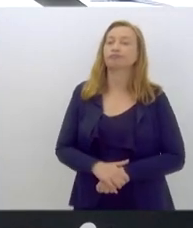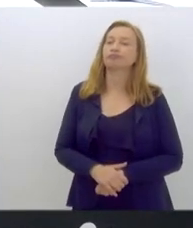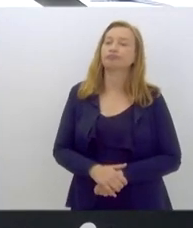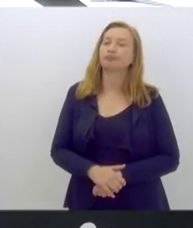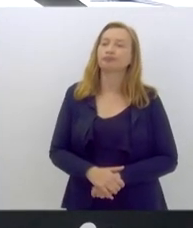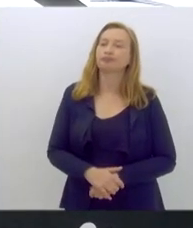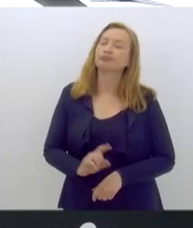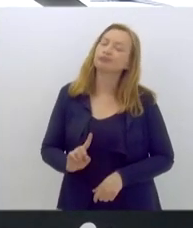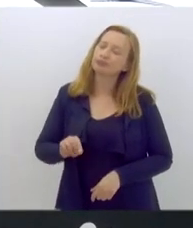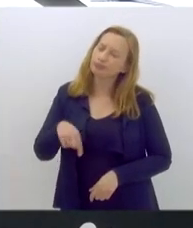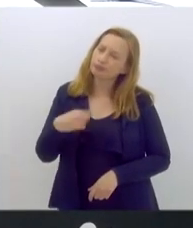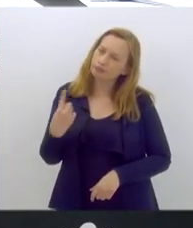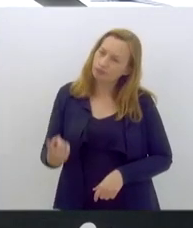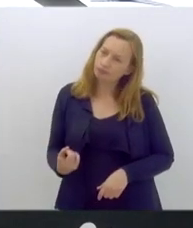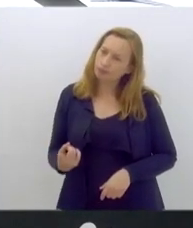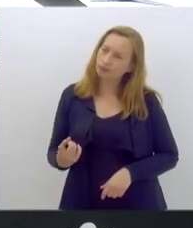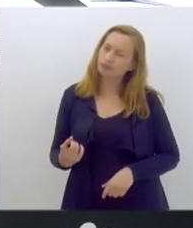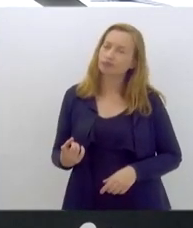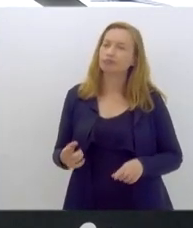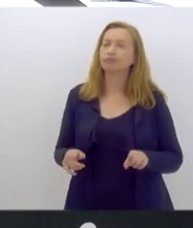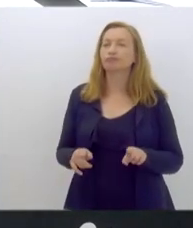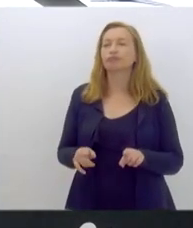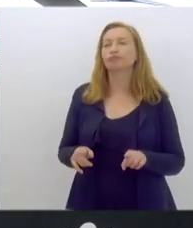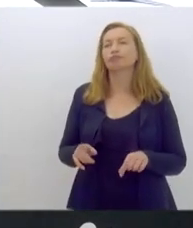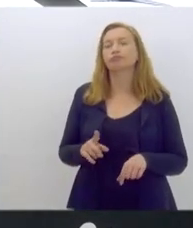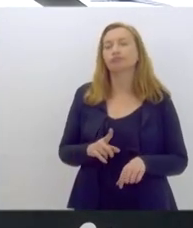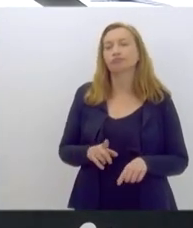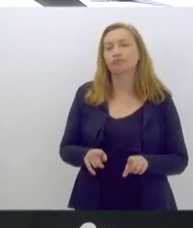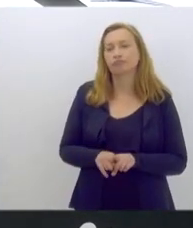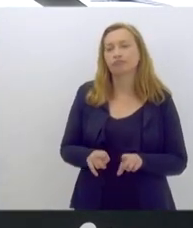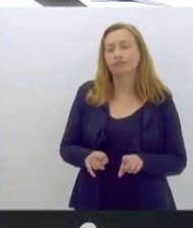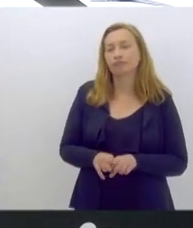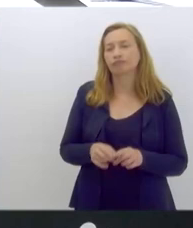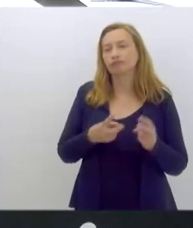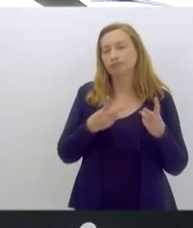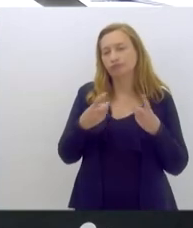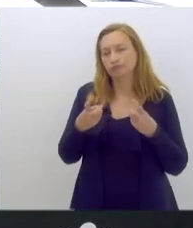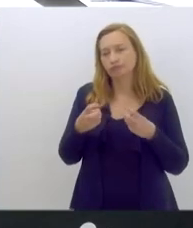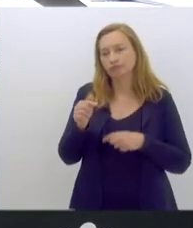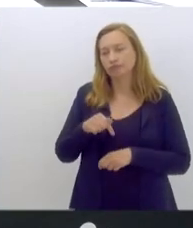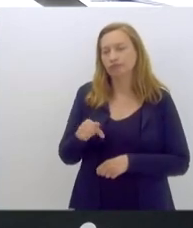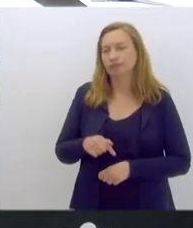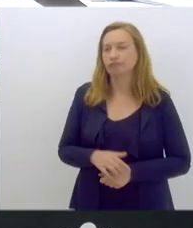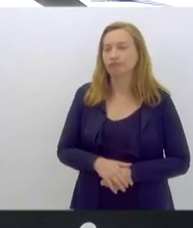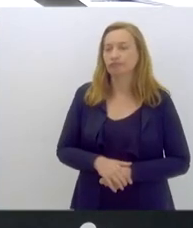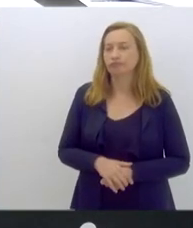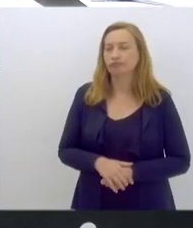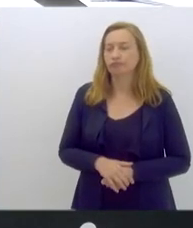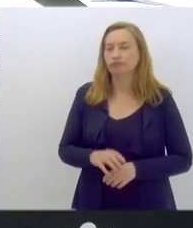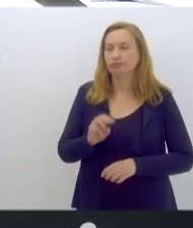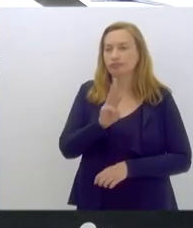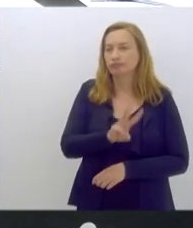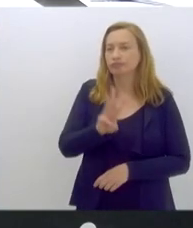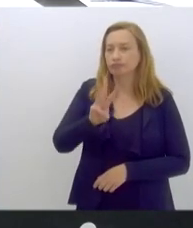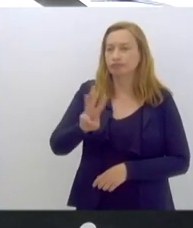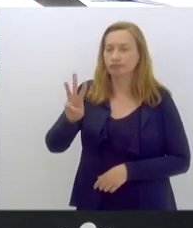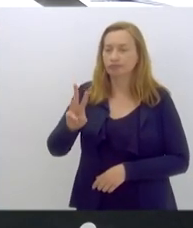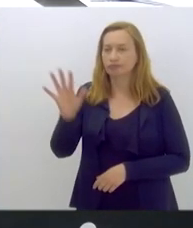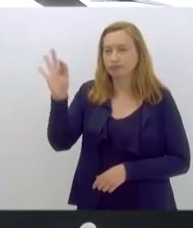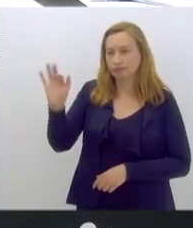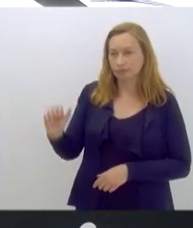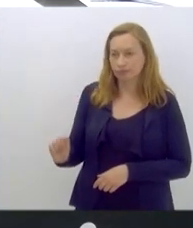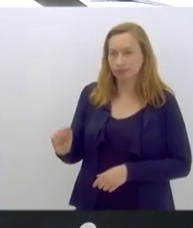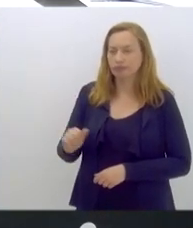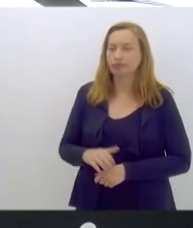outra contradição que nós verificamos é que entrando no site da fazenda